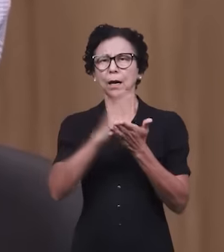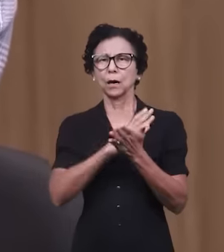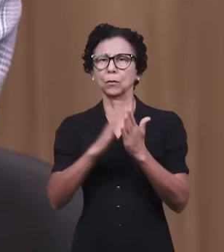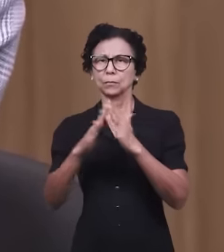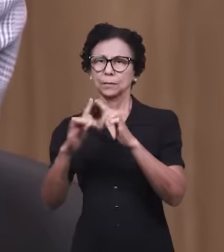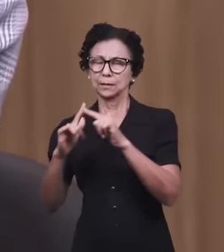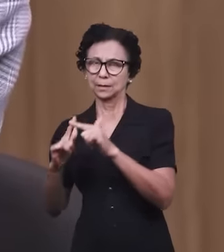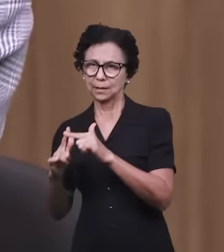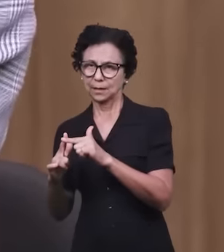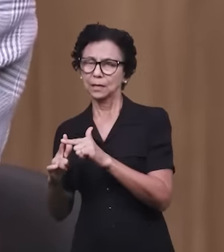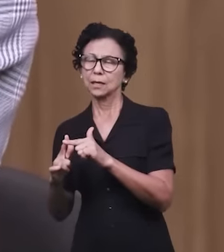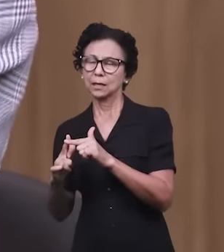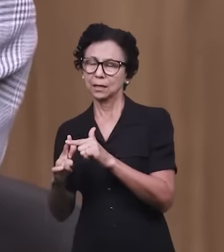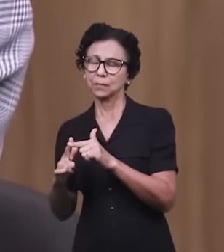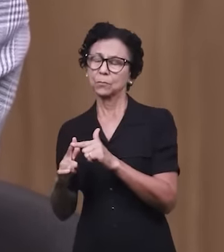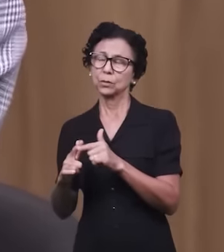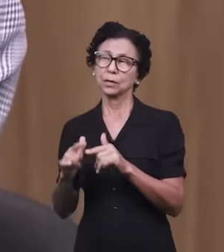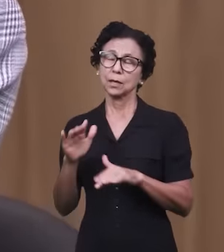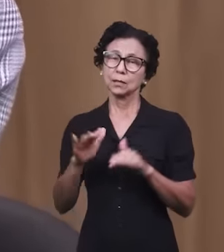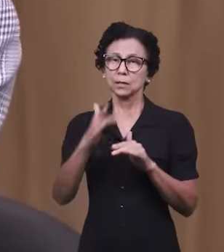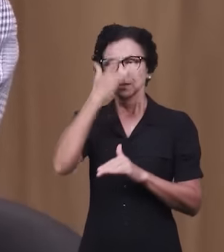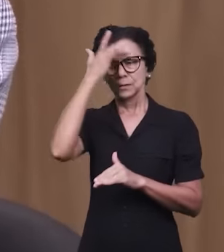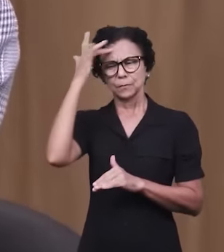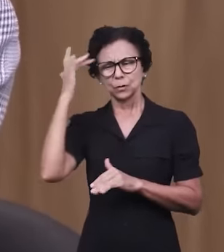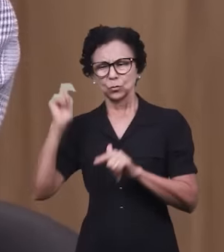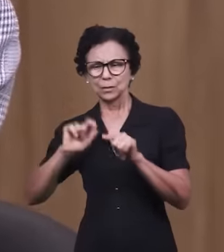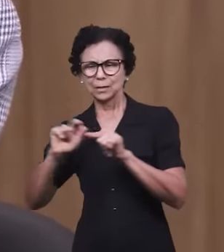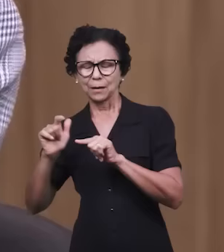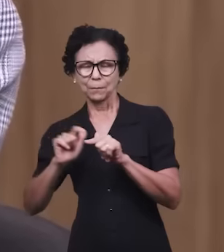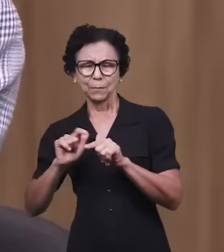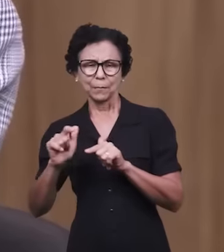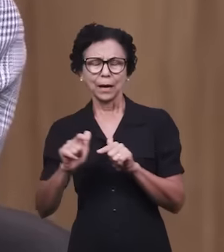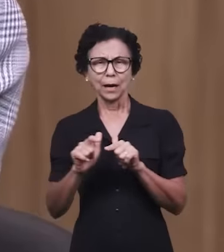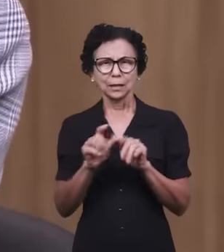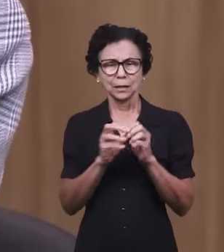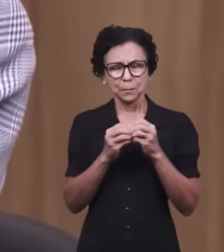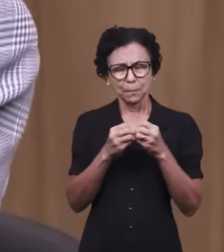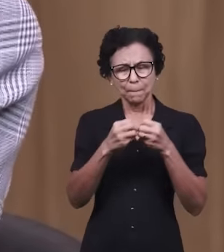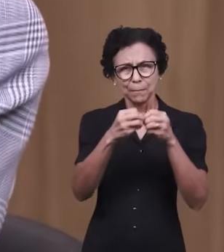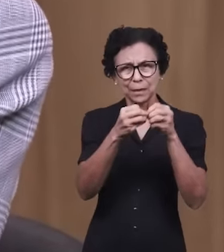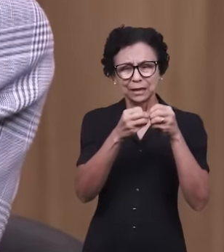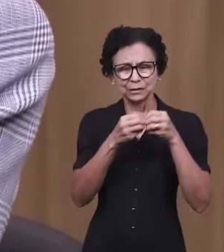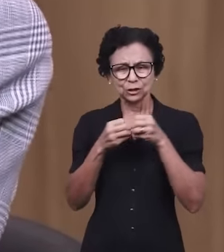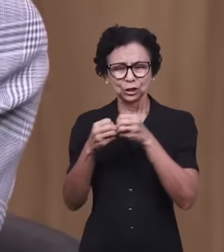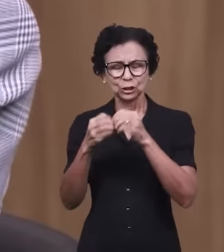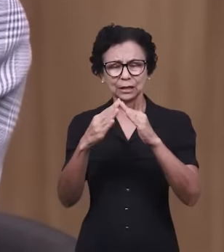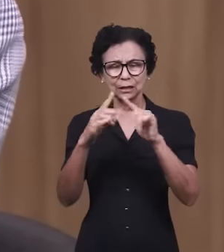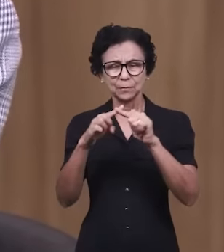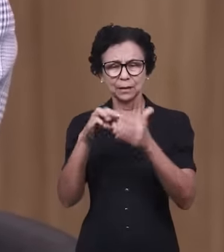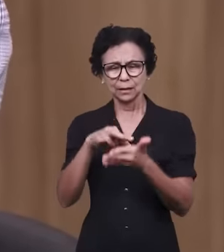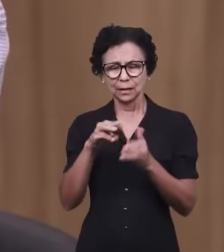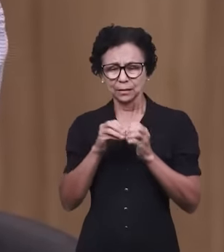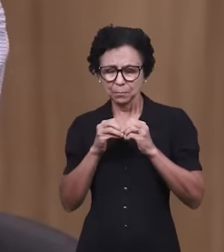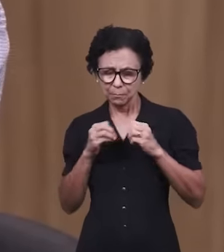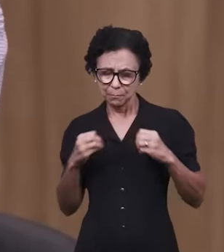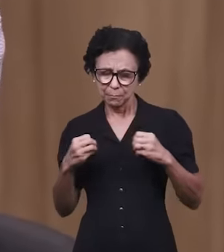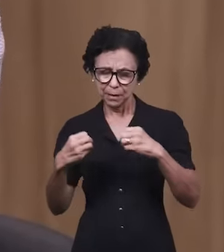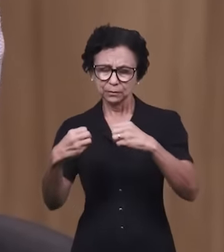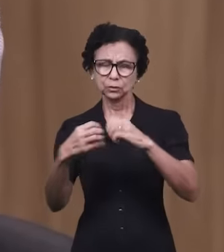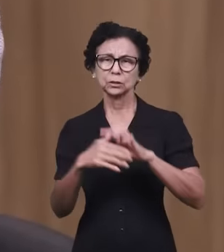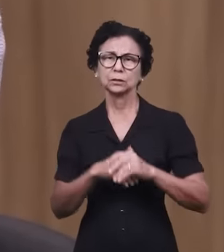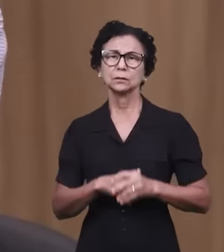atenção àqueles irmãos que trabalham, às vezes, no entorno daquela igreja do templo. Às vezes são pessoas que moram distantes,